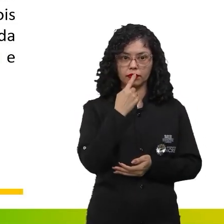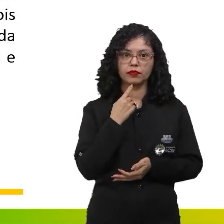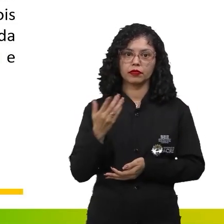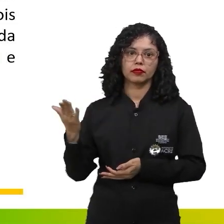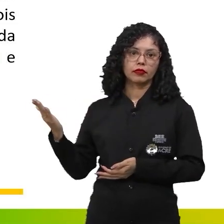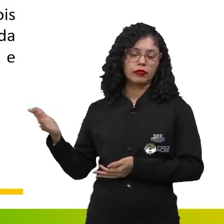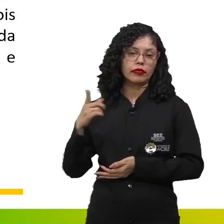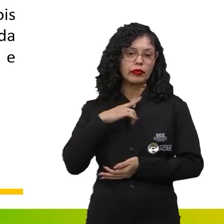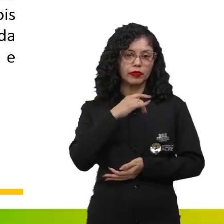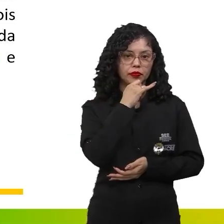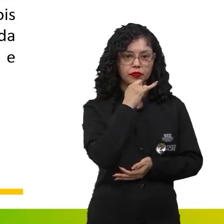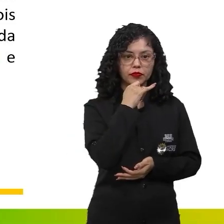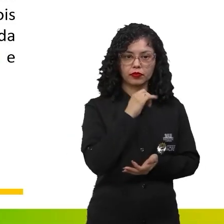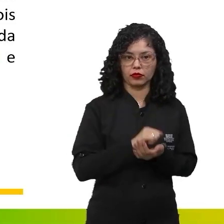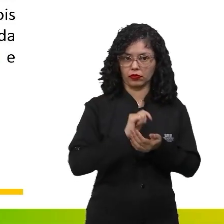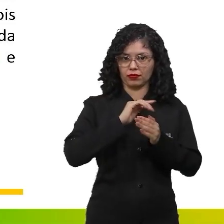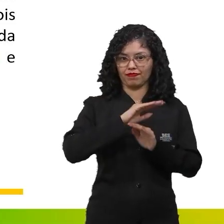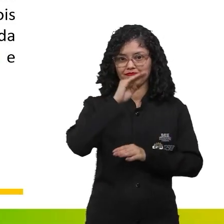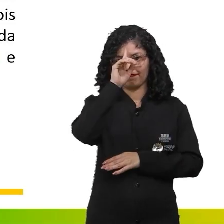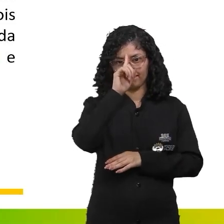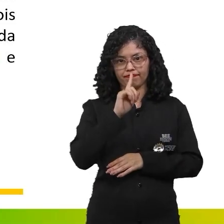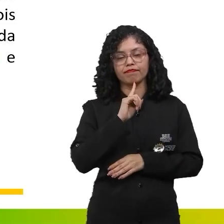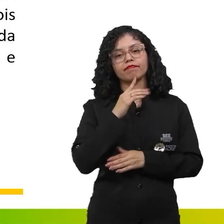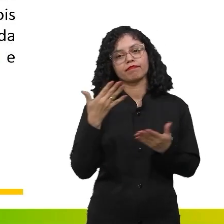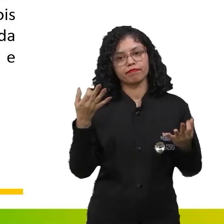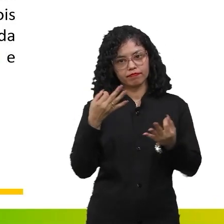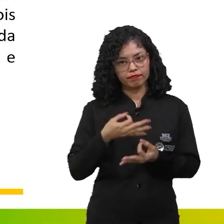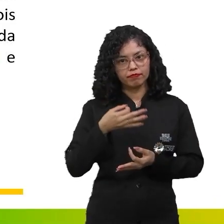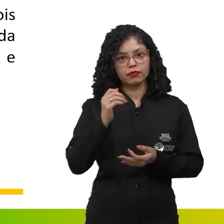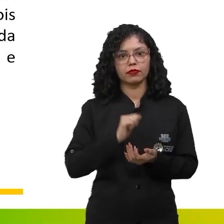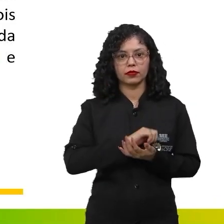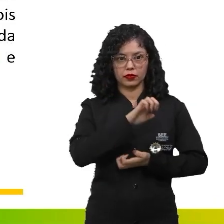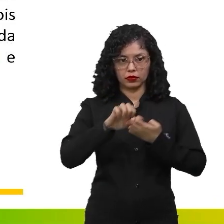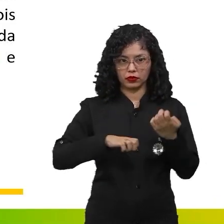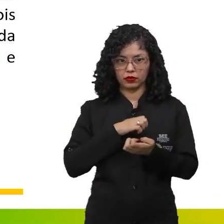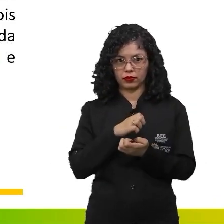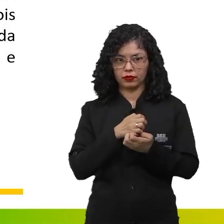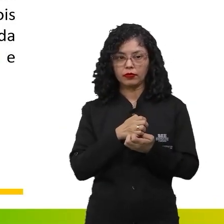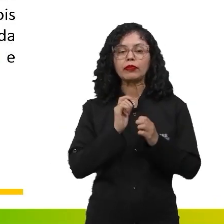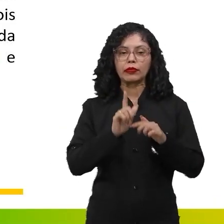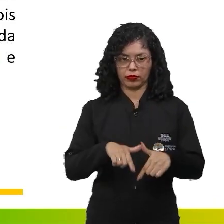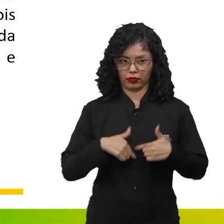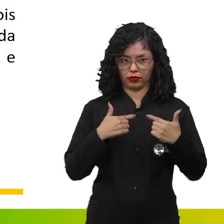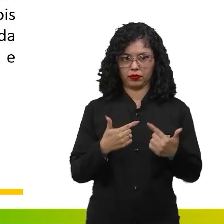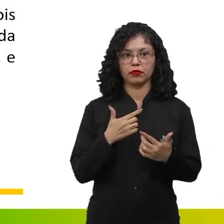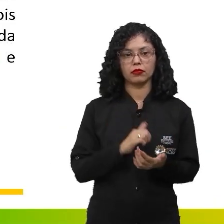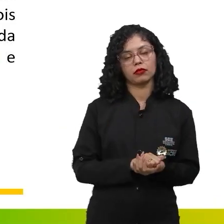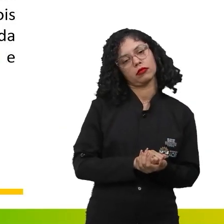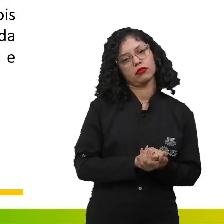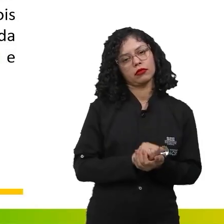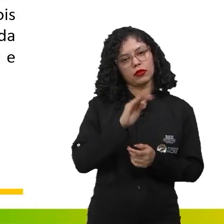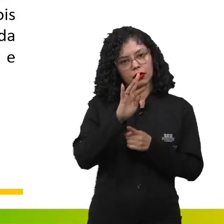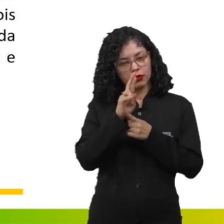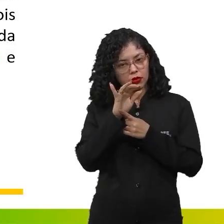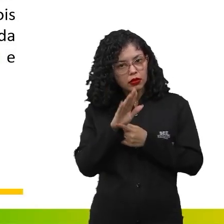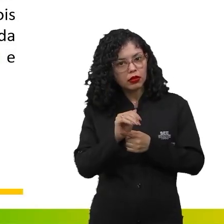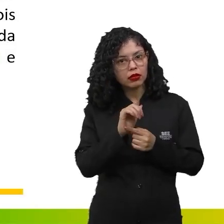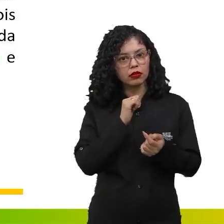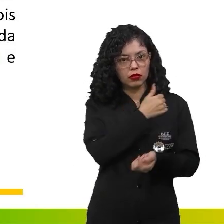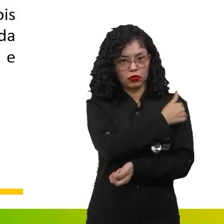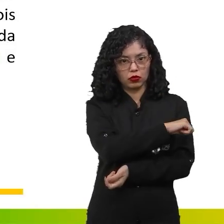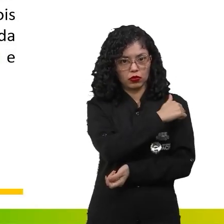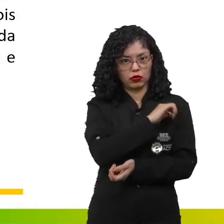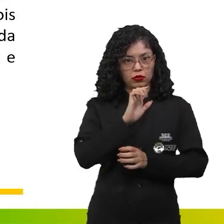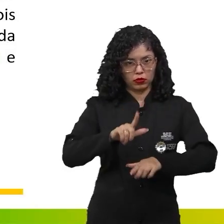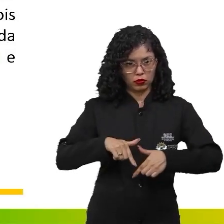pessoal, a gente tem um exemplo clássico, que é a revolta da vacina. Temos aqui uma barricada no Rio de Janeiro